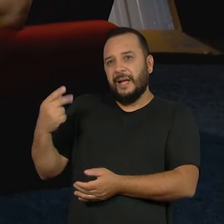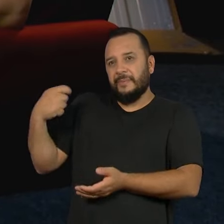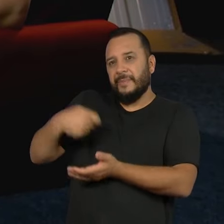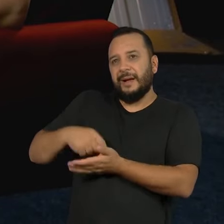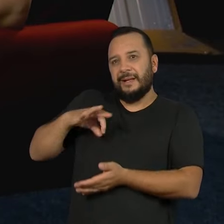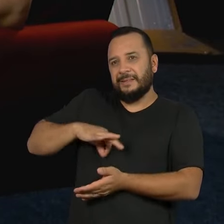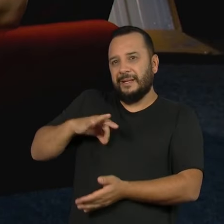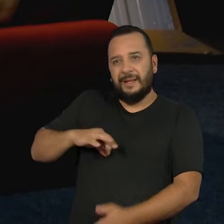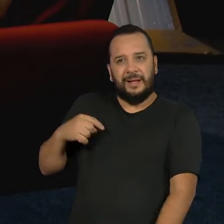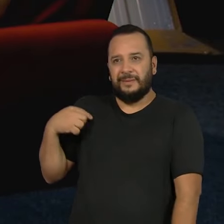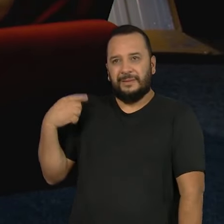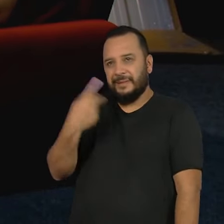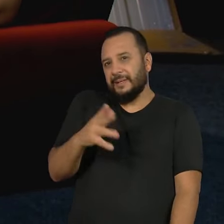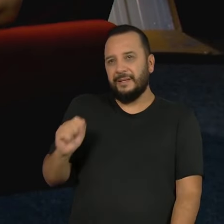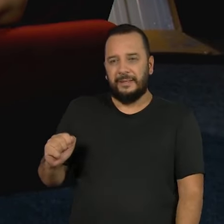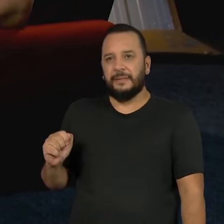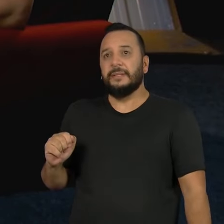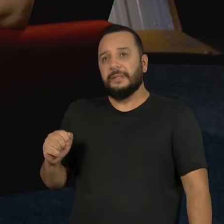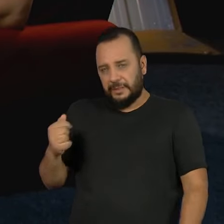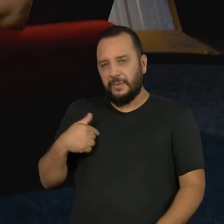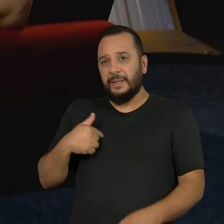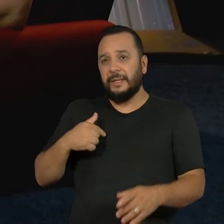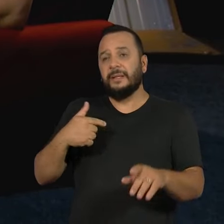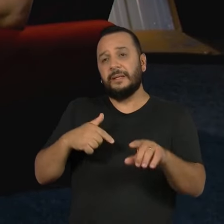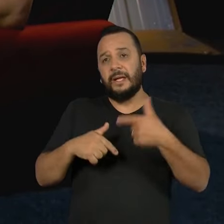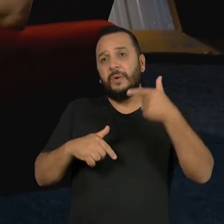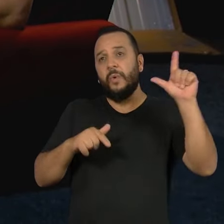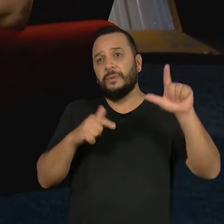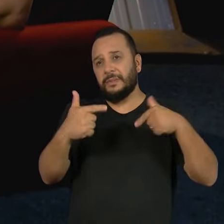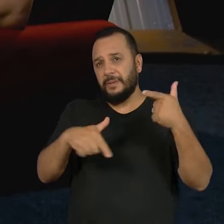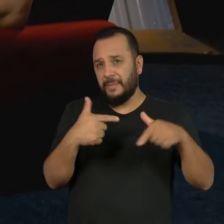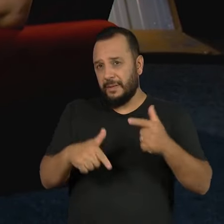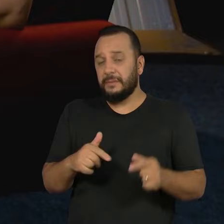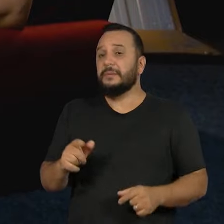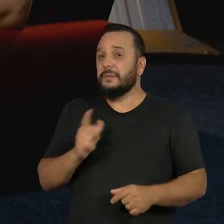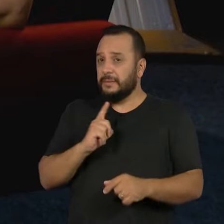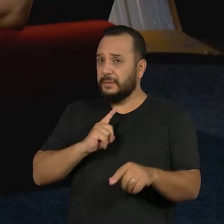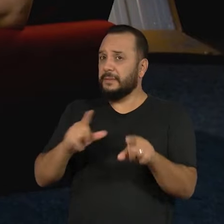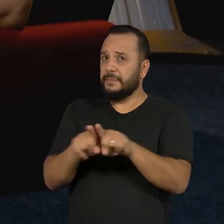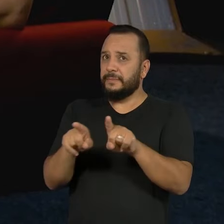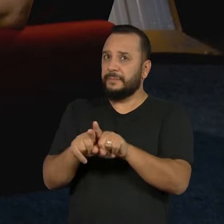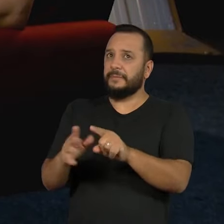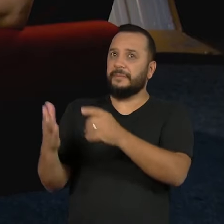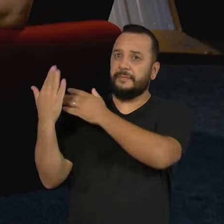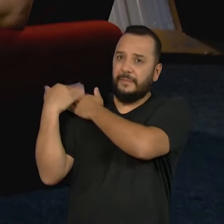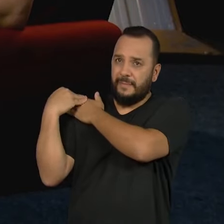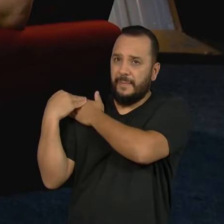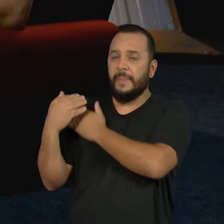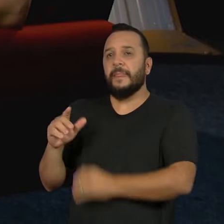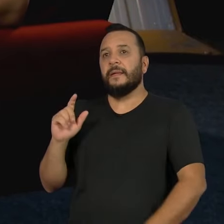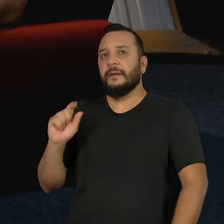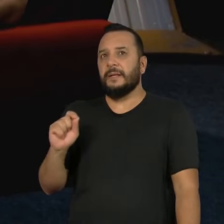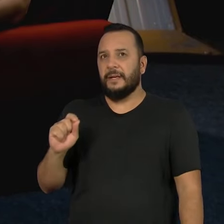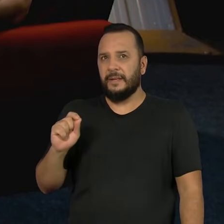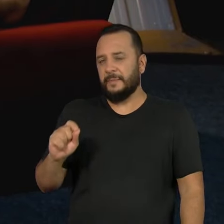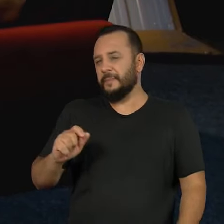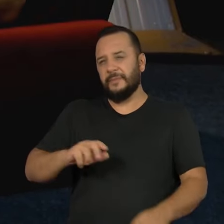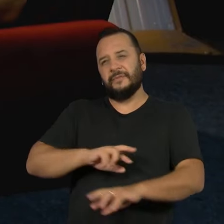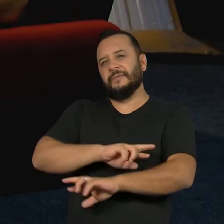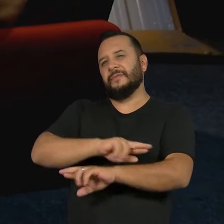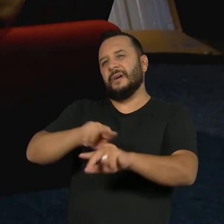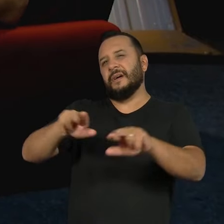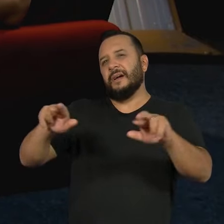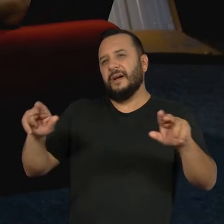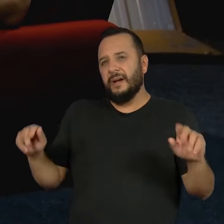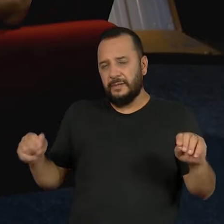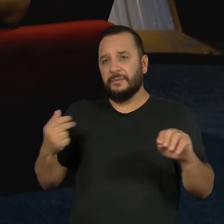funcionamento aquilo ali e que que e que e que são responsáveis pelo pelo por por diversos